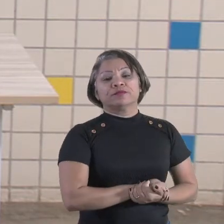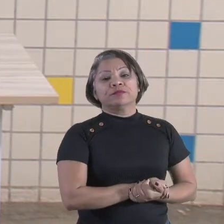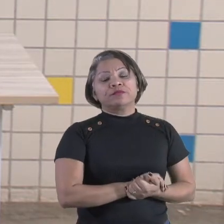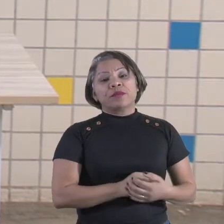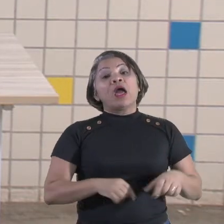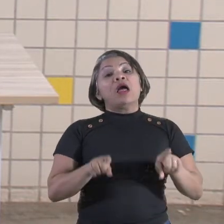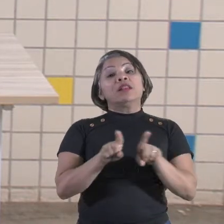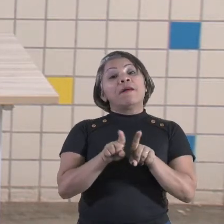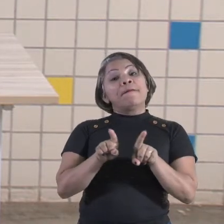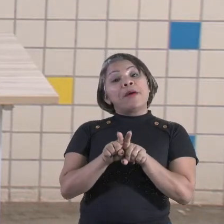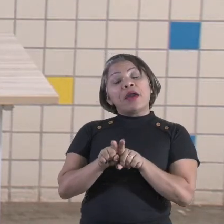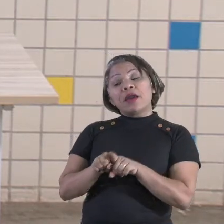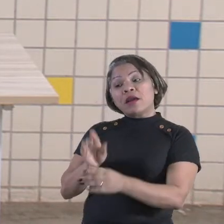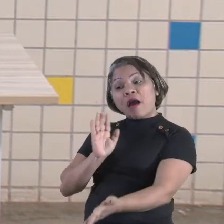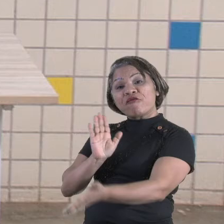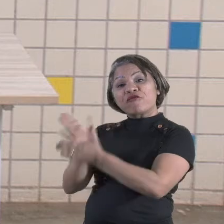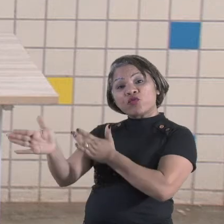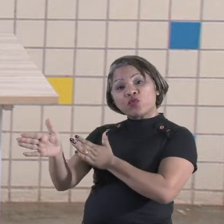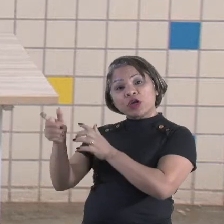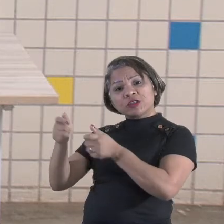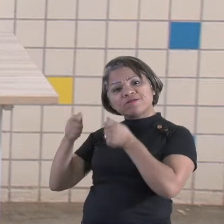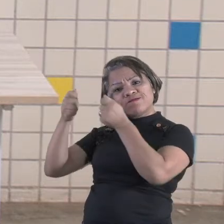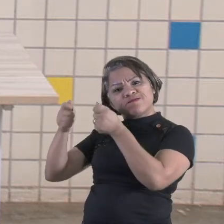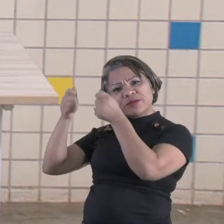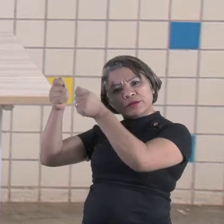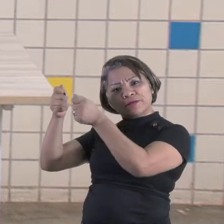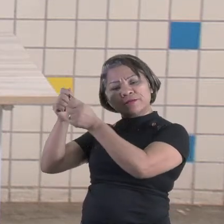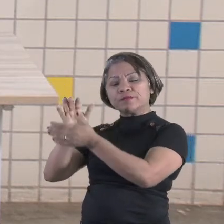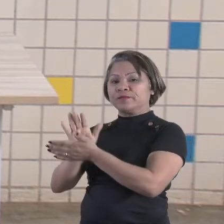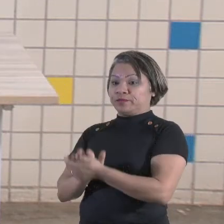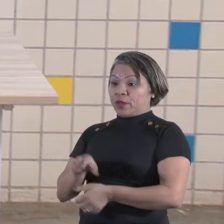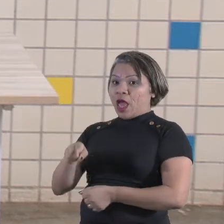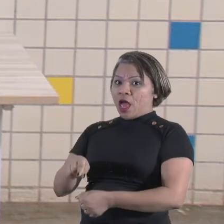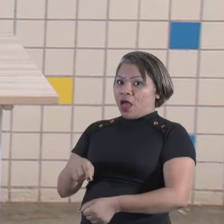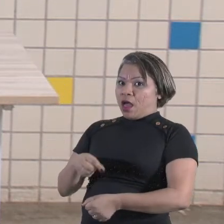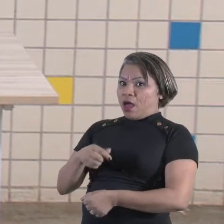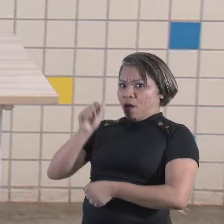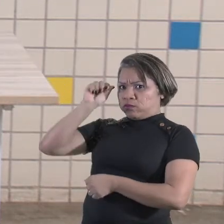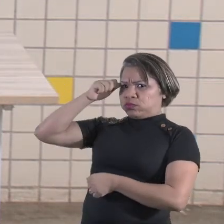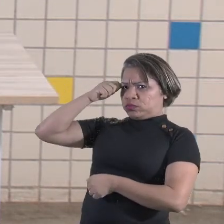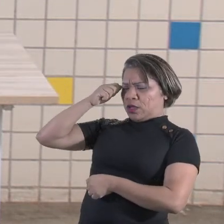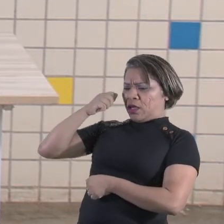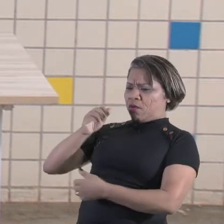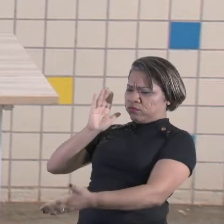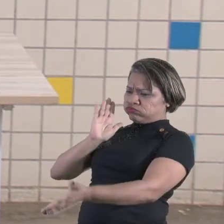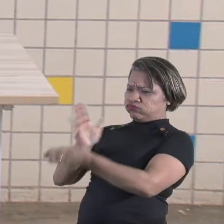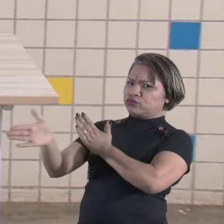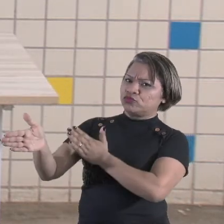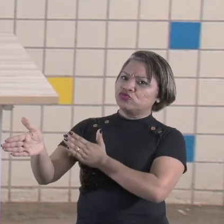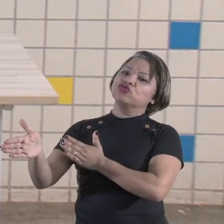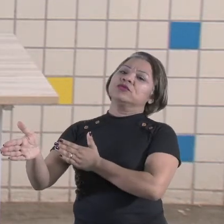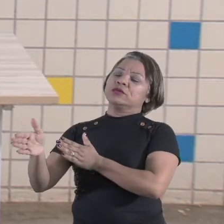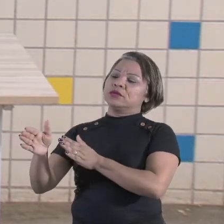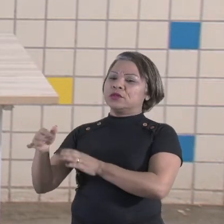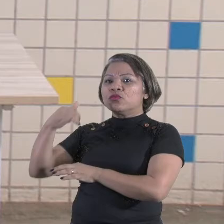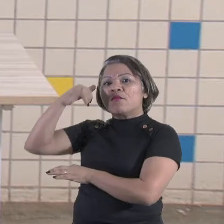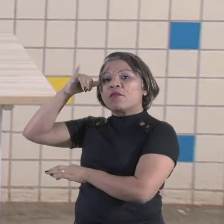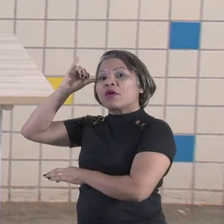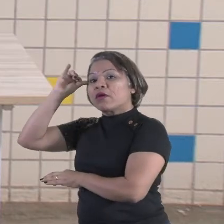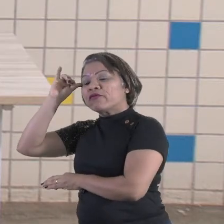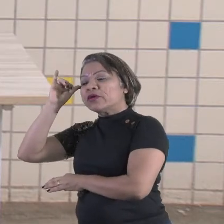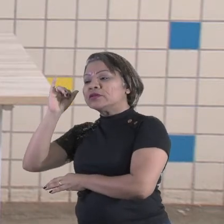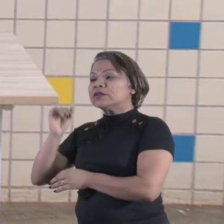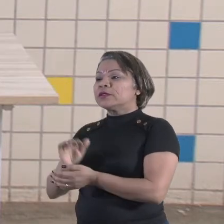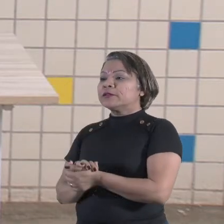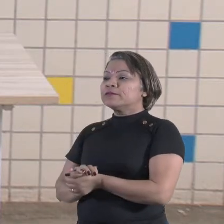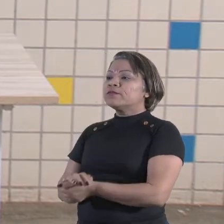de reivindicações, onde eles fugiam da fazenda para pedir aos seus